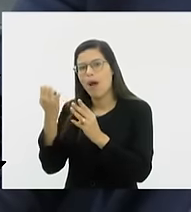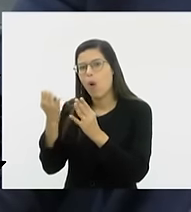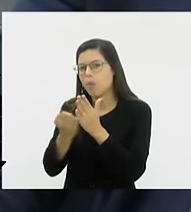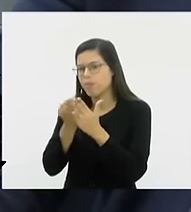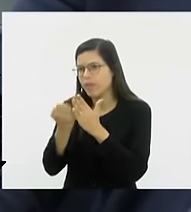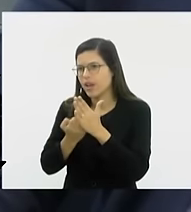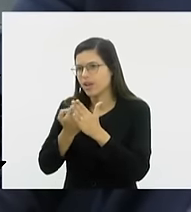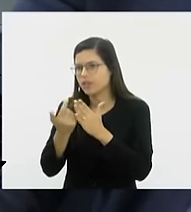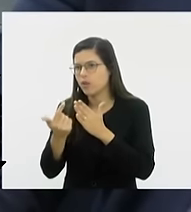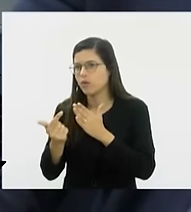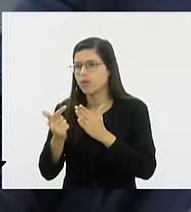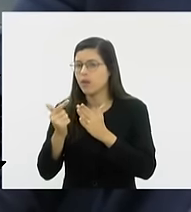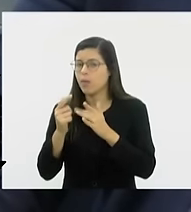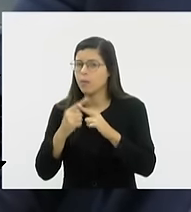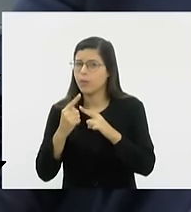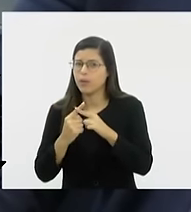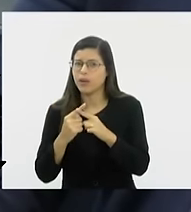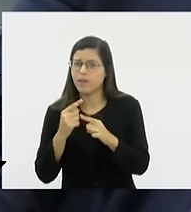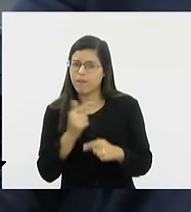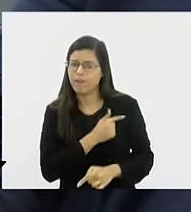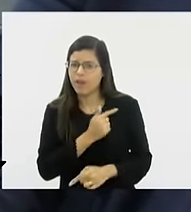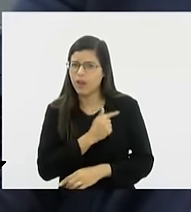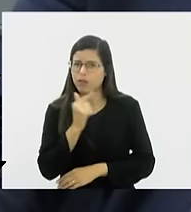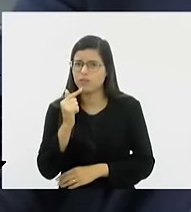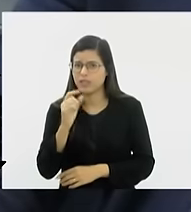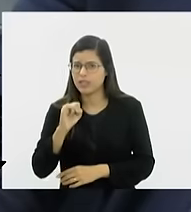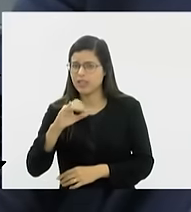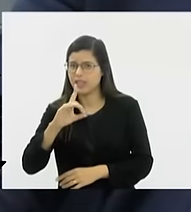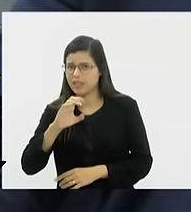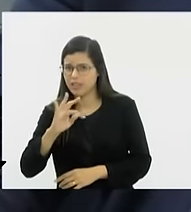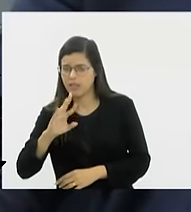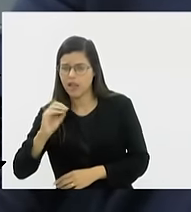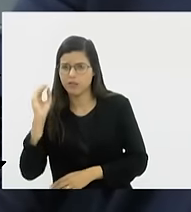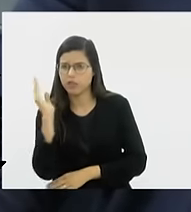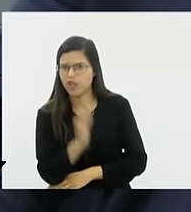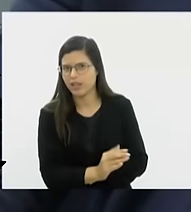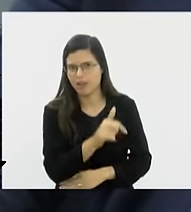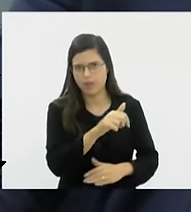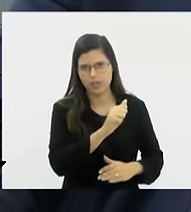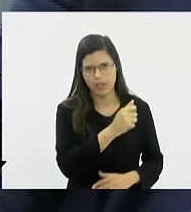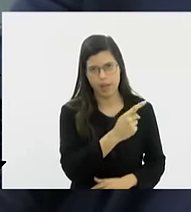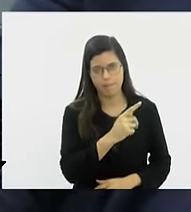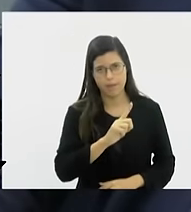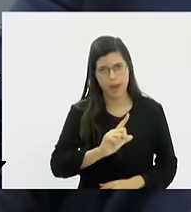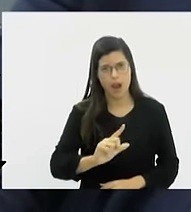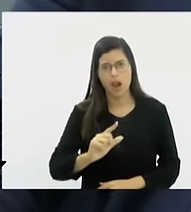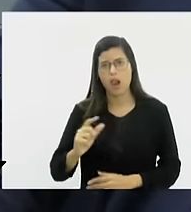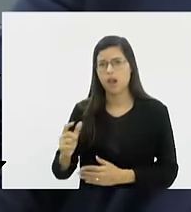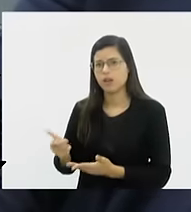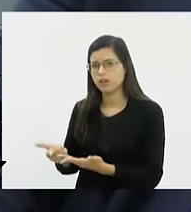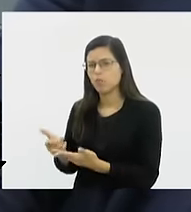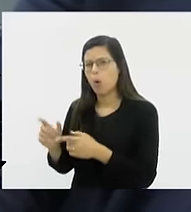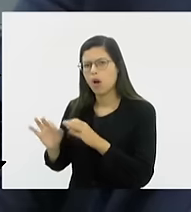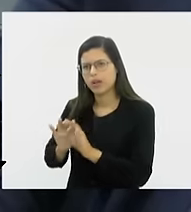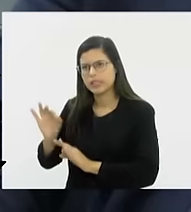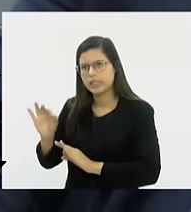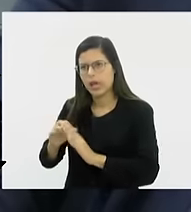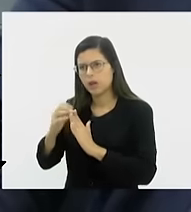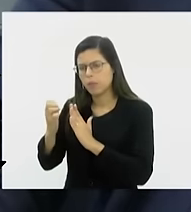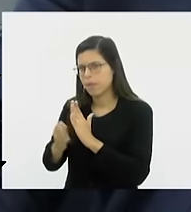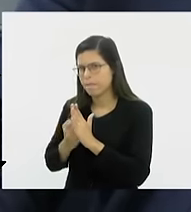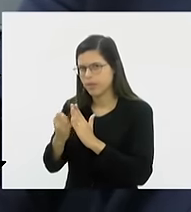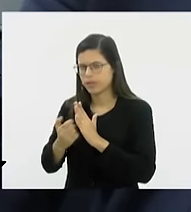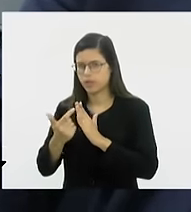lá diretamente e contratasse a PL. Então eles criaram um consórcio para isso. Mas no consórcio vocês devem ter